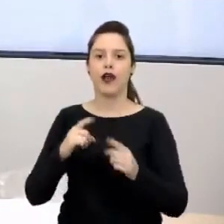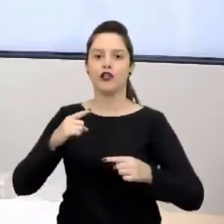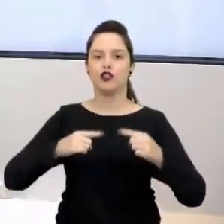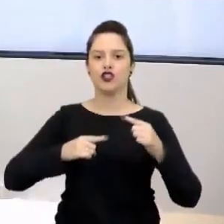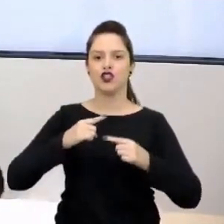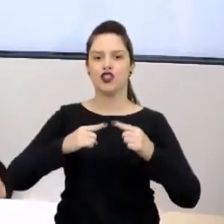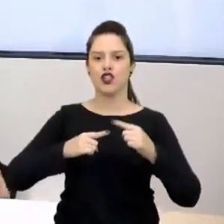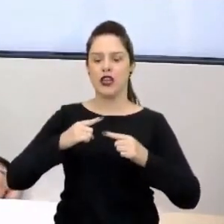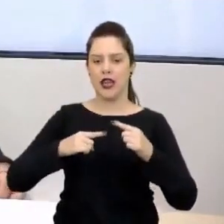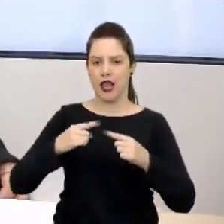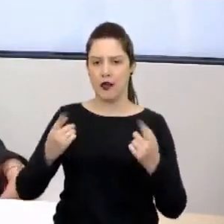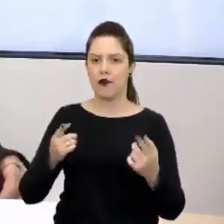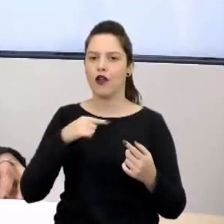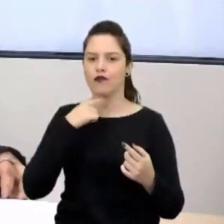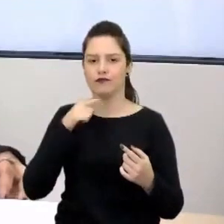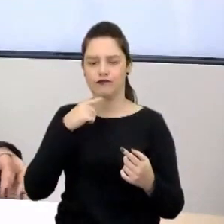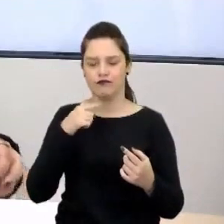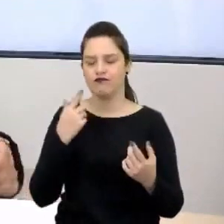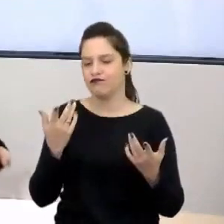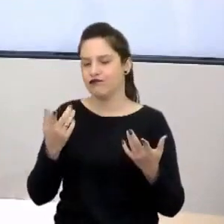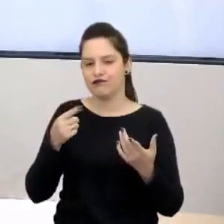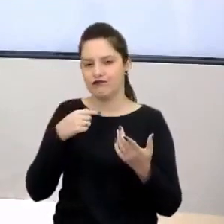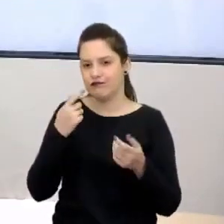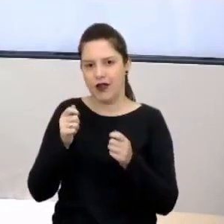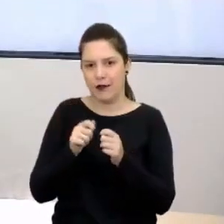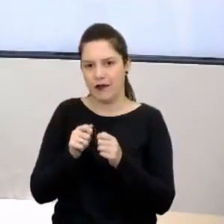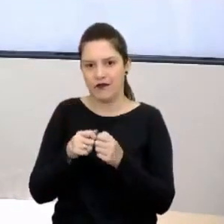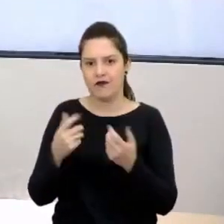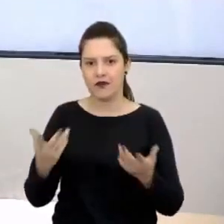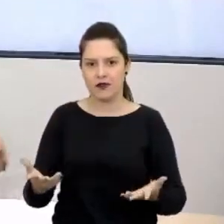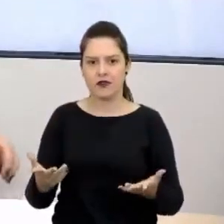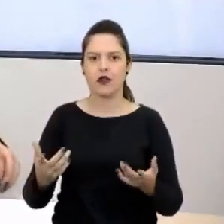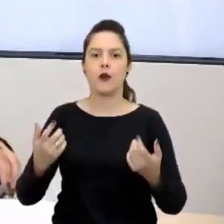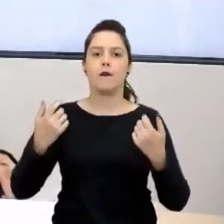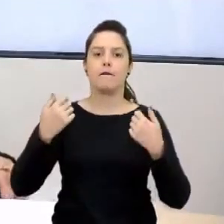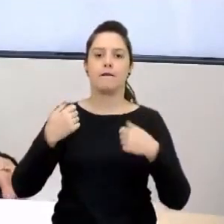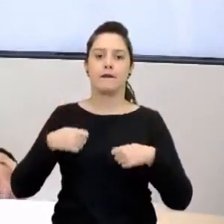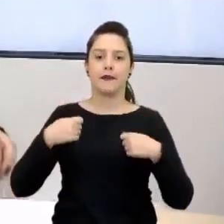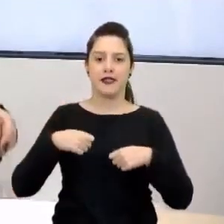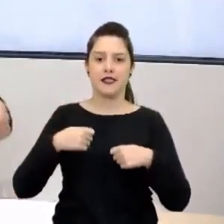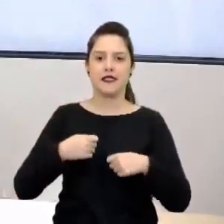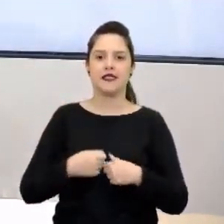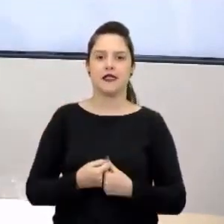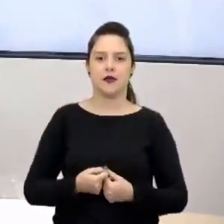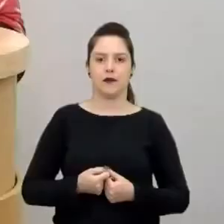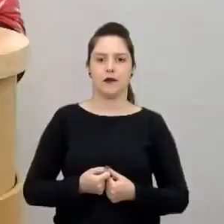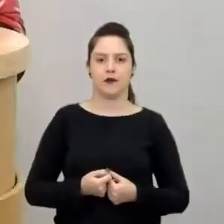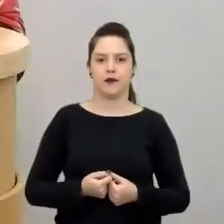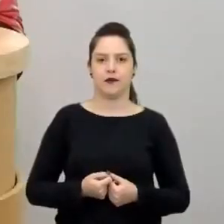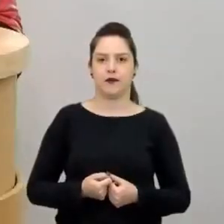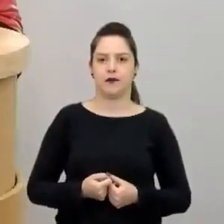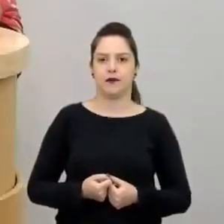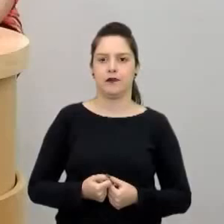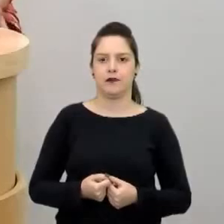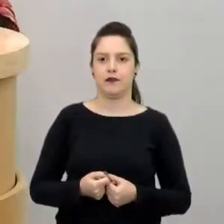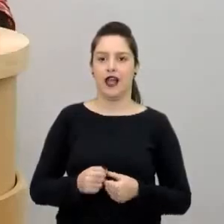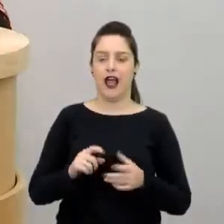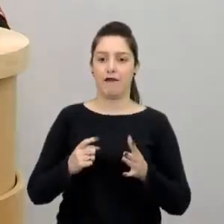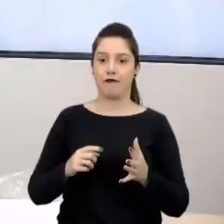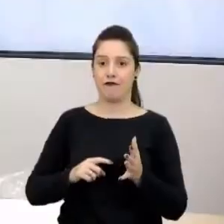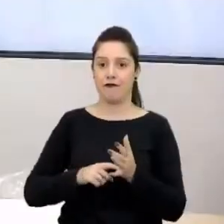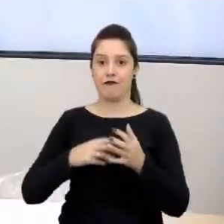vai conseguir fazer com que ele se mexa. Porque o negócio aqui, o que mexe é o trimelique. Trimelique, a